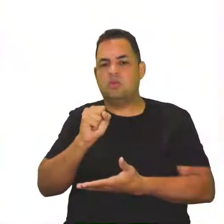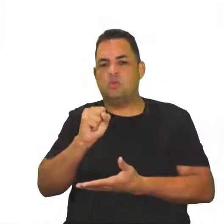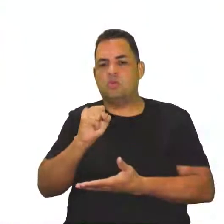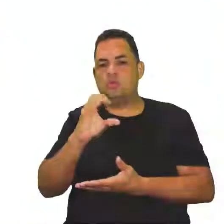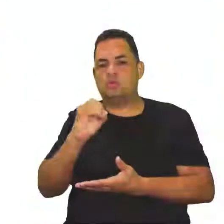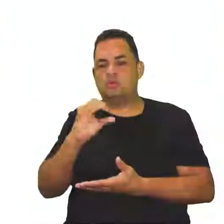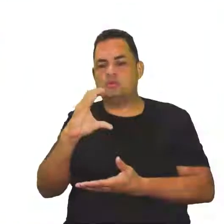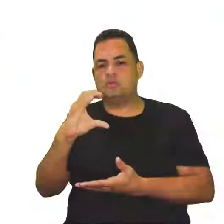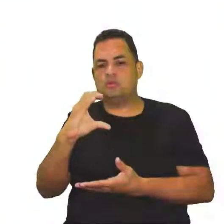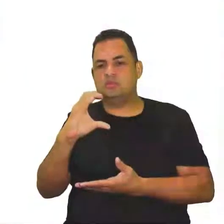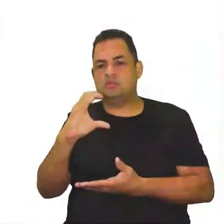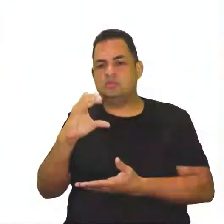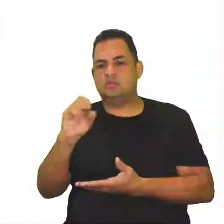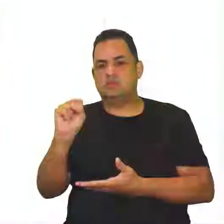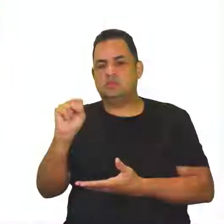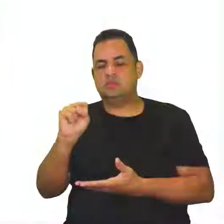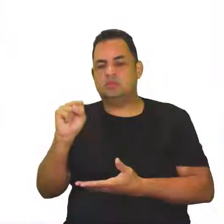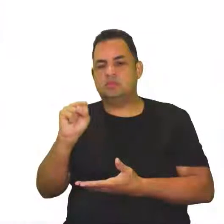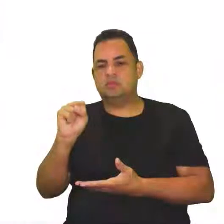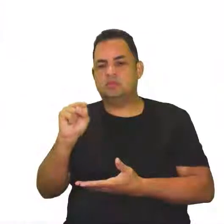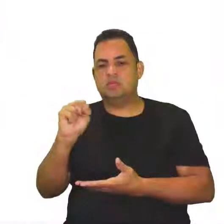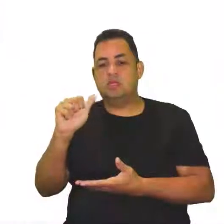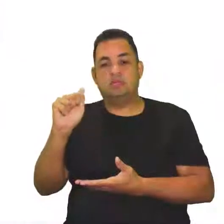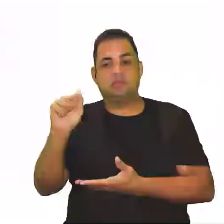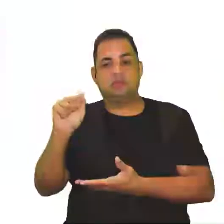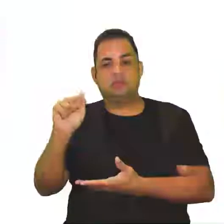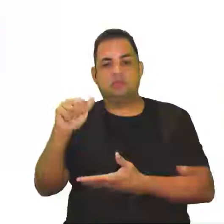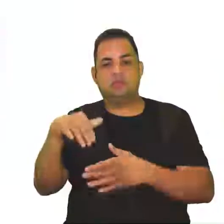segundo, 1.800 amperes. Se